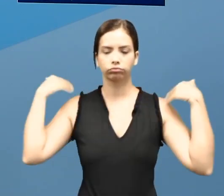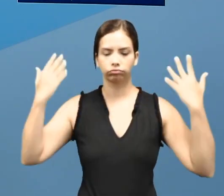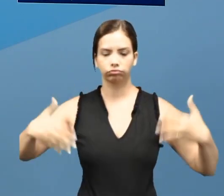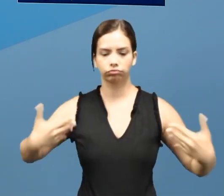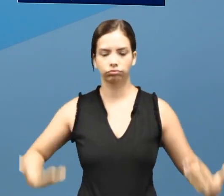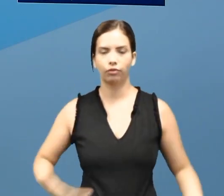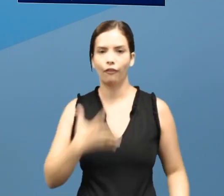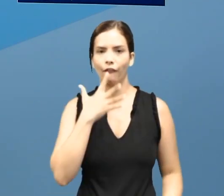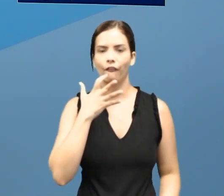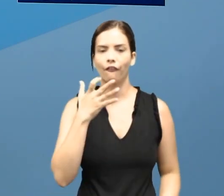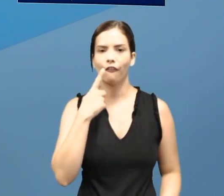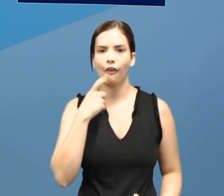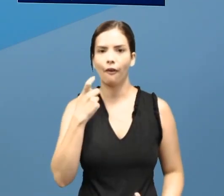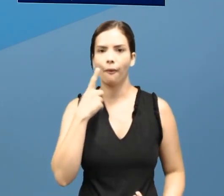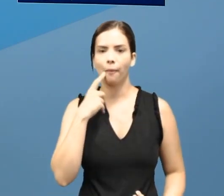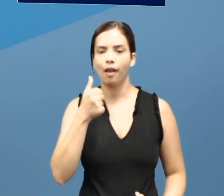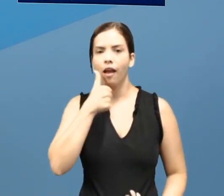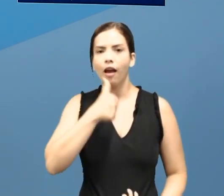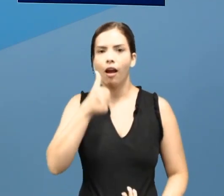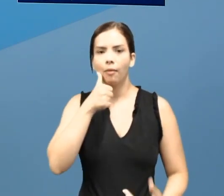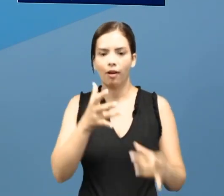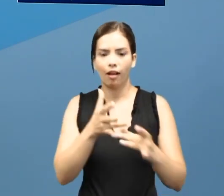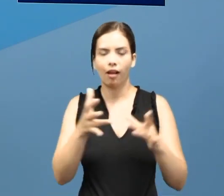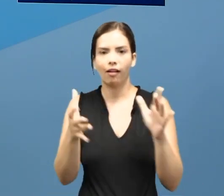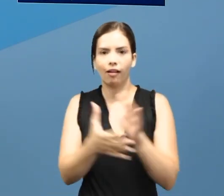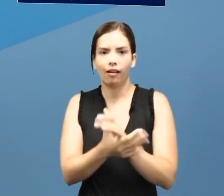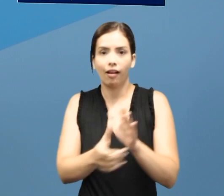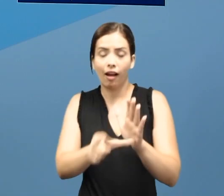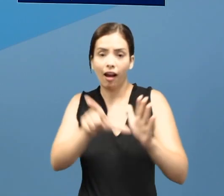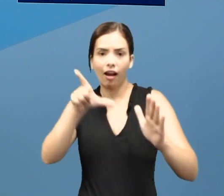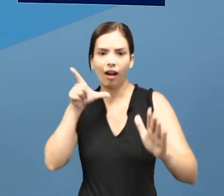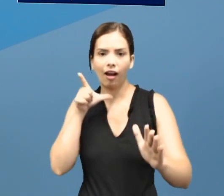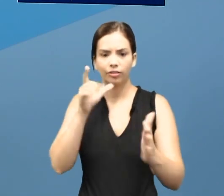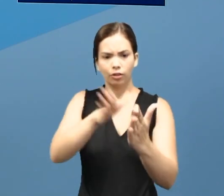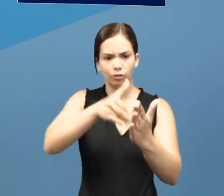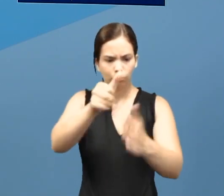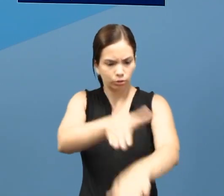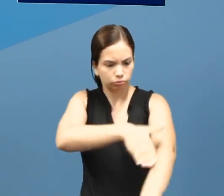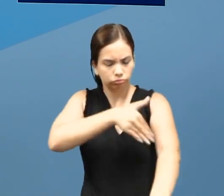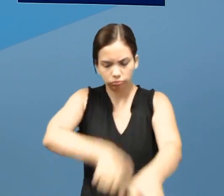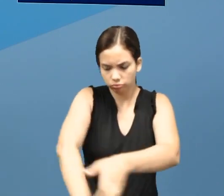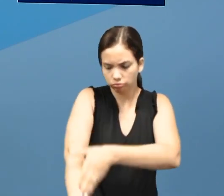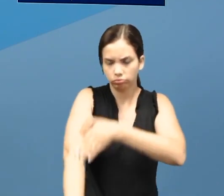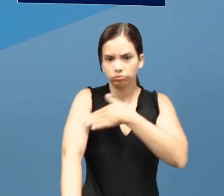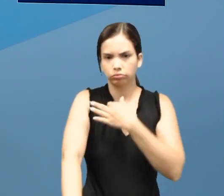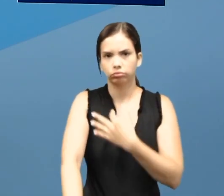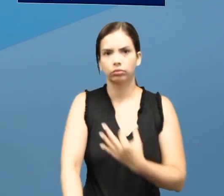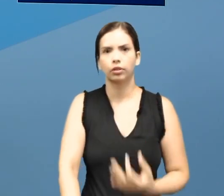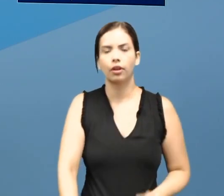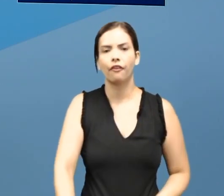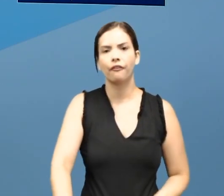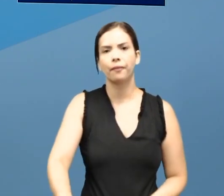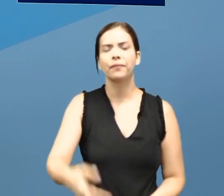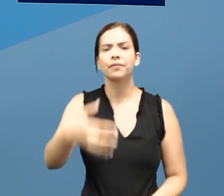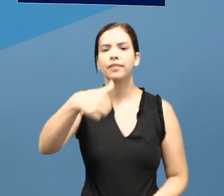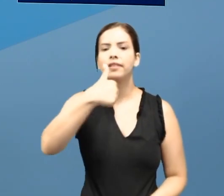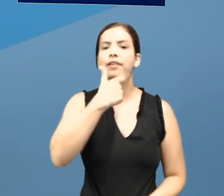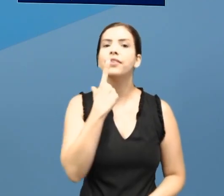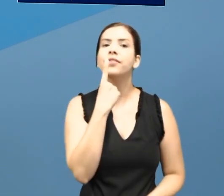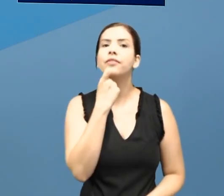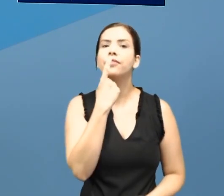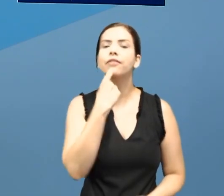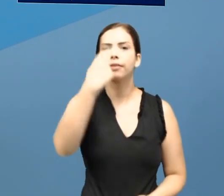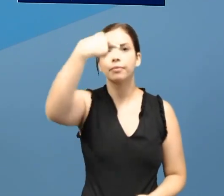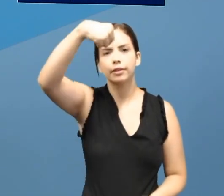quando a noiva ela vai casar, também costumam pintar o corpo todo e colocarem um ponto vermelho aqui